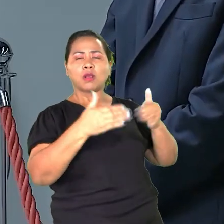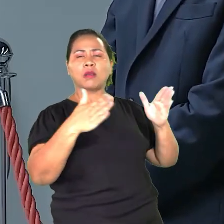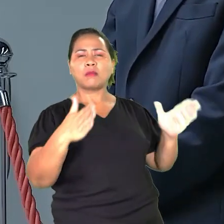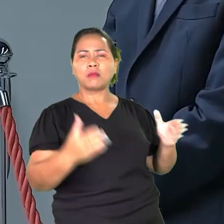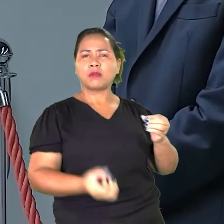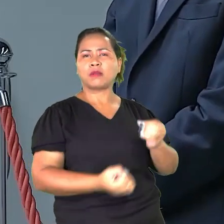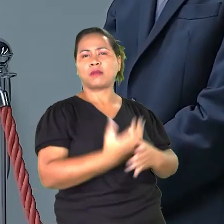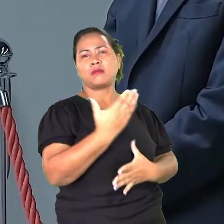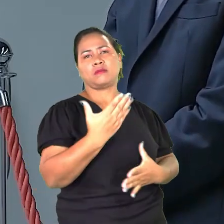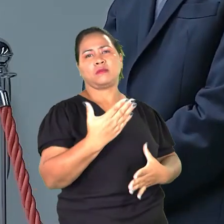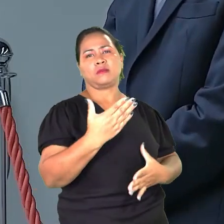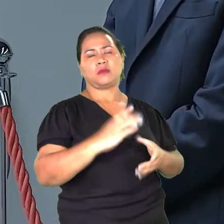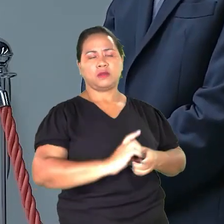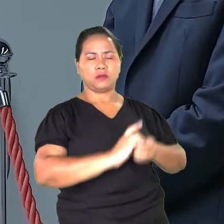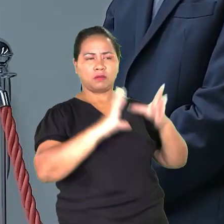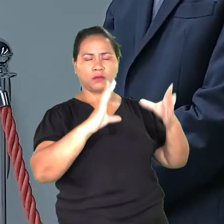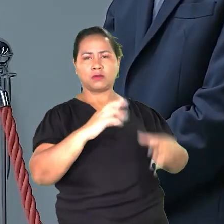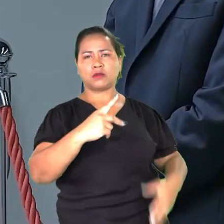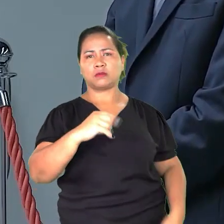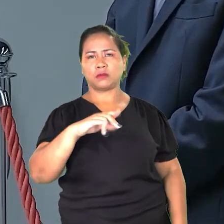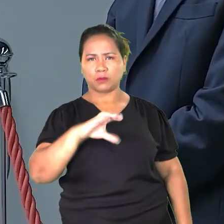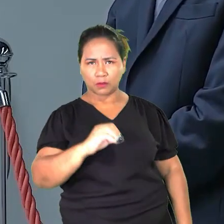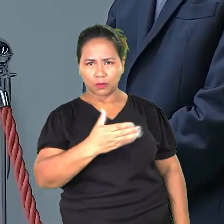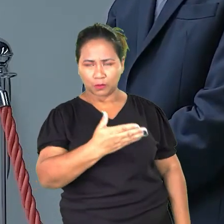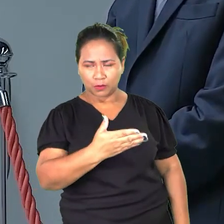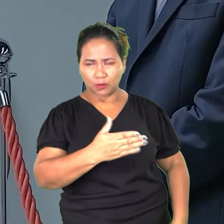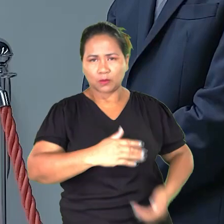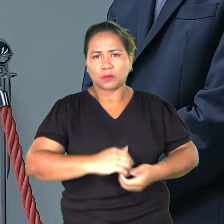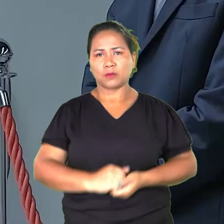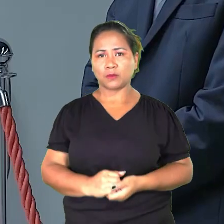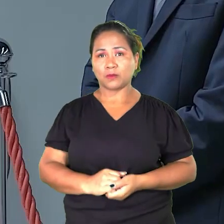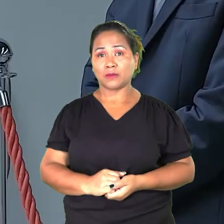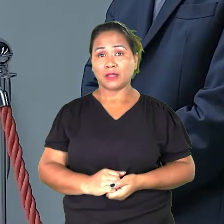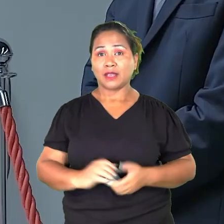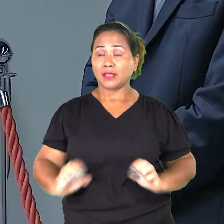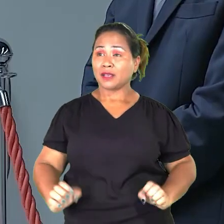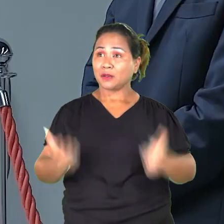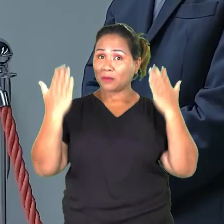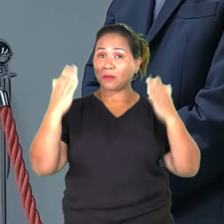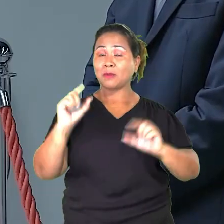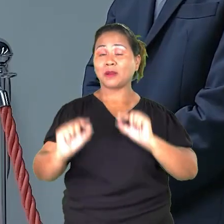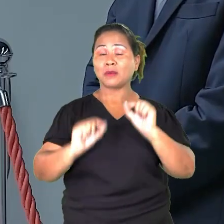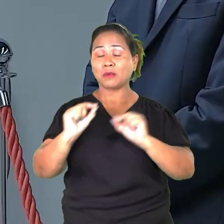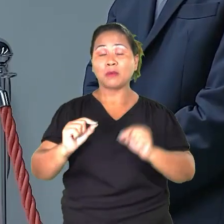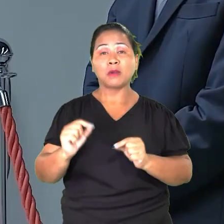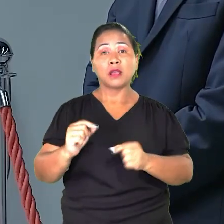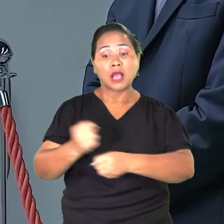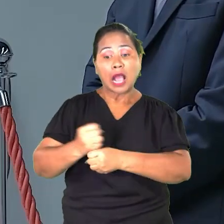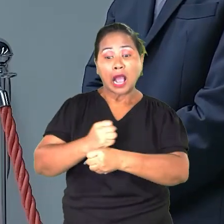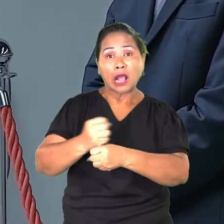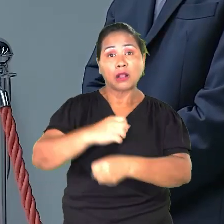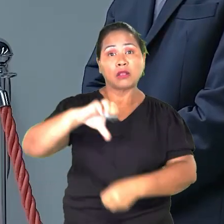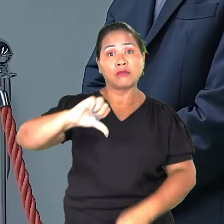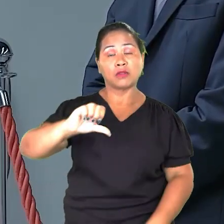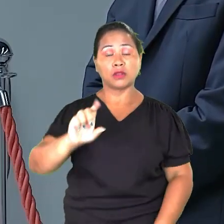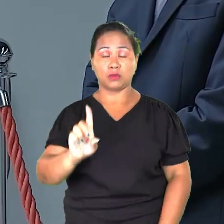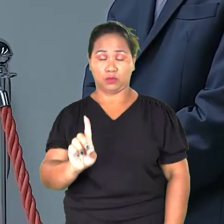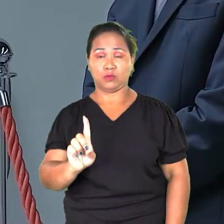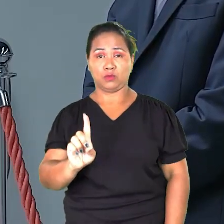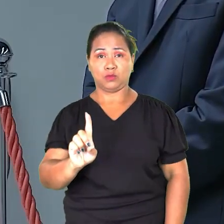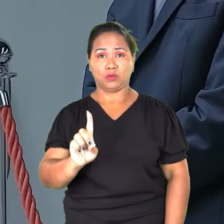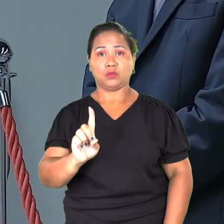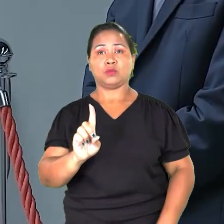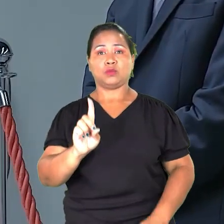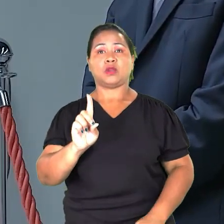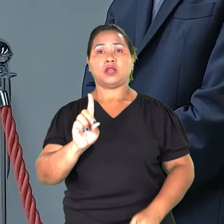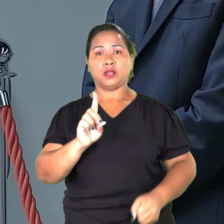Paulo Bonfim e em comemoração aos 91 anos da Justiça Eleitoral, concomitantemente com